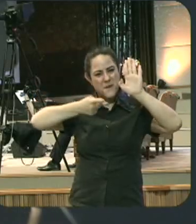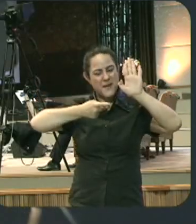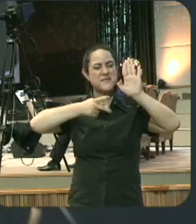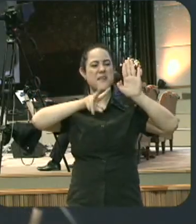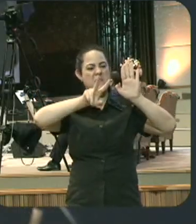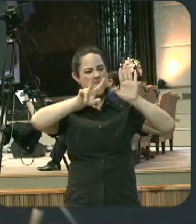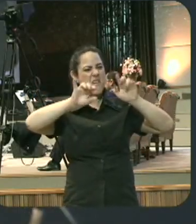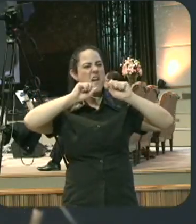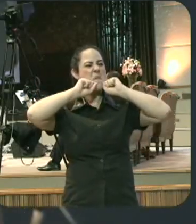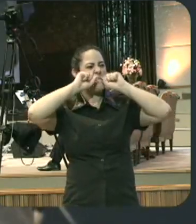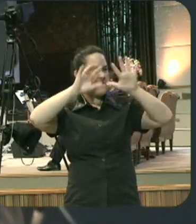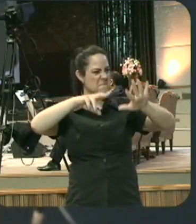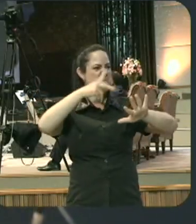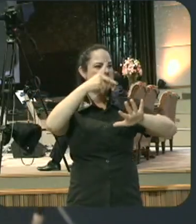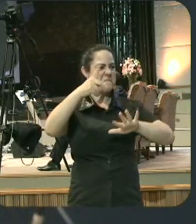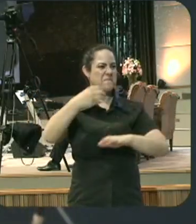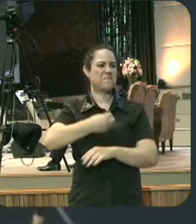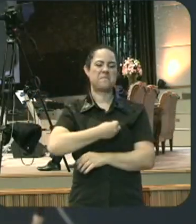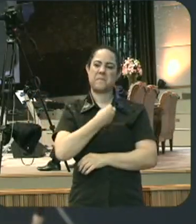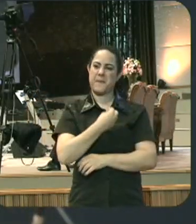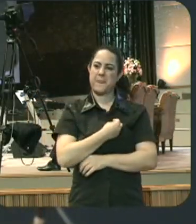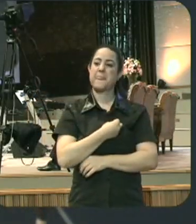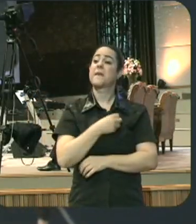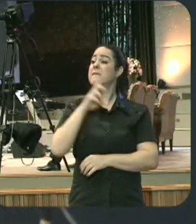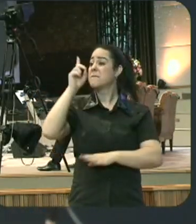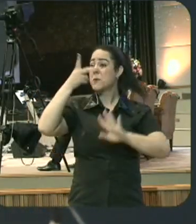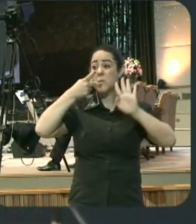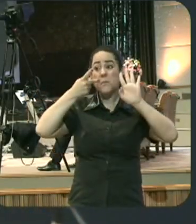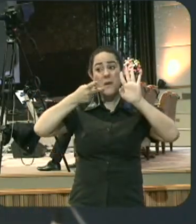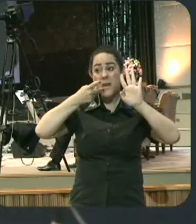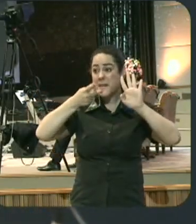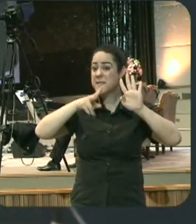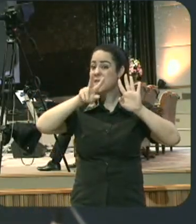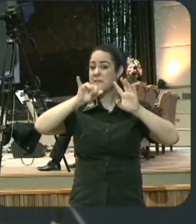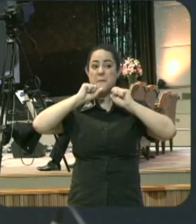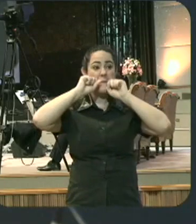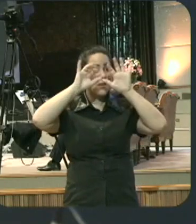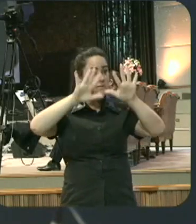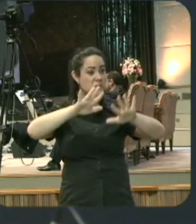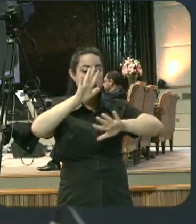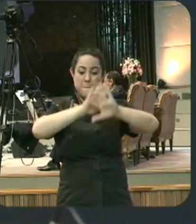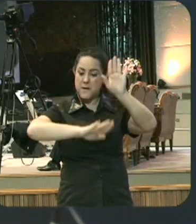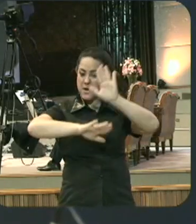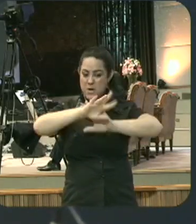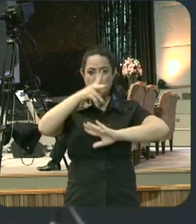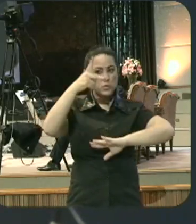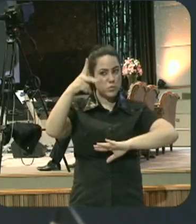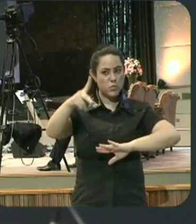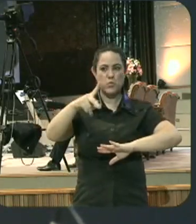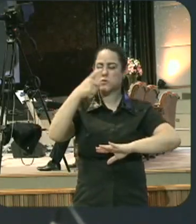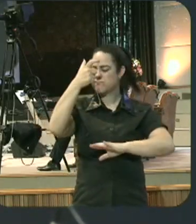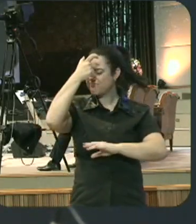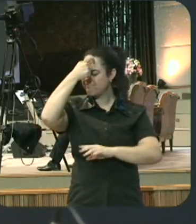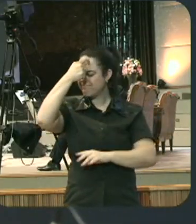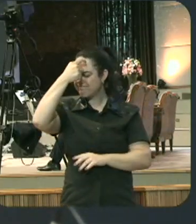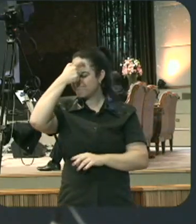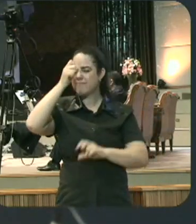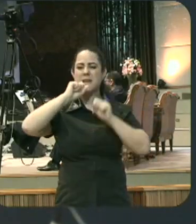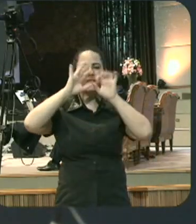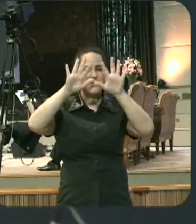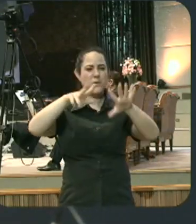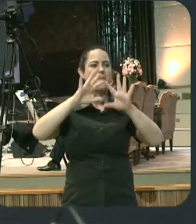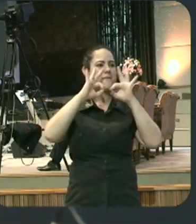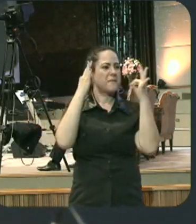que Deus vai abençoar a tua vida. Ele promete que vai abençoar as tuas mãos, vai abençoar a tua mente, vai abençoar a